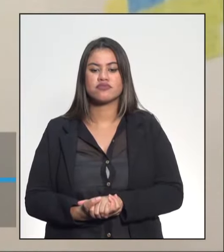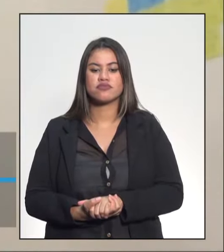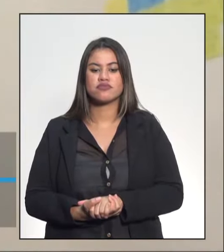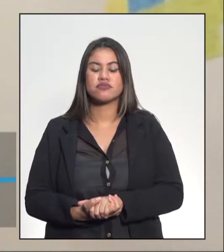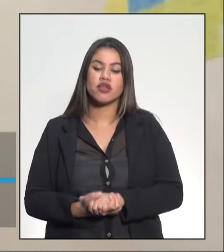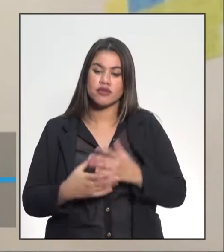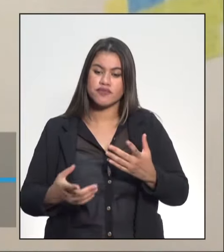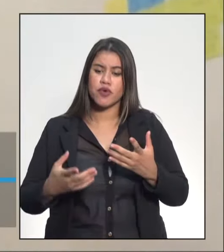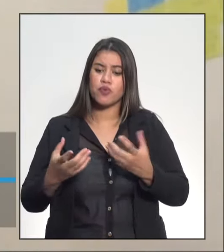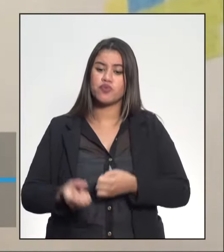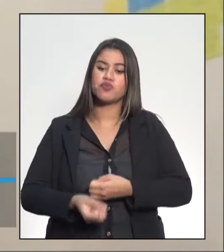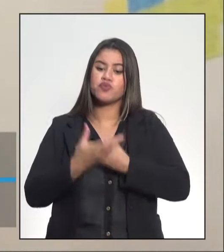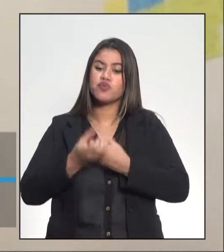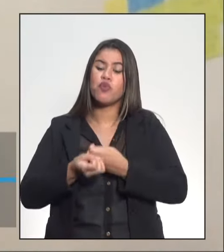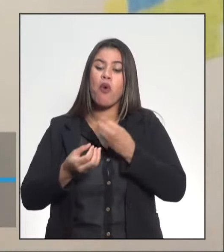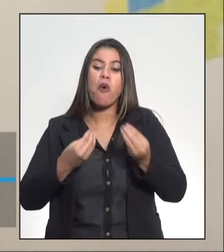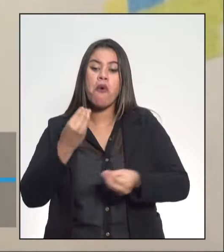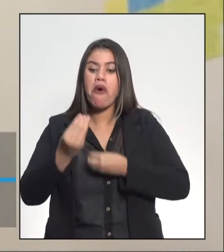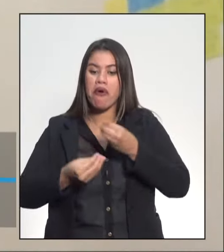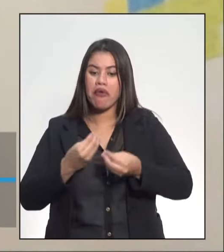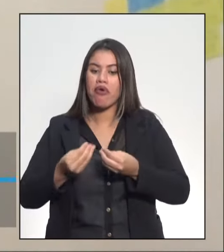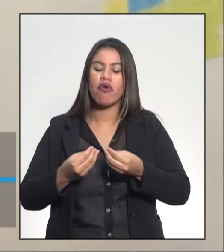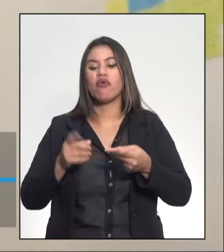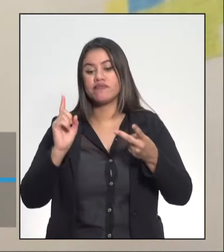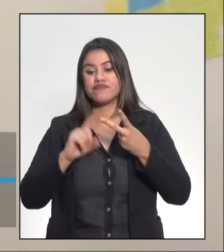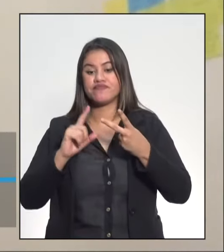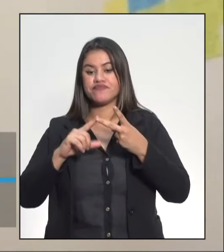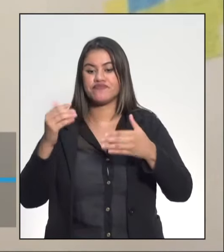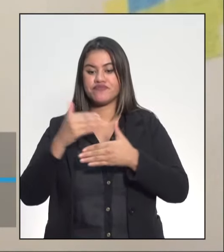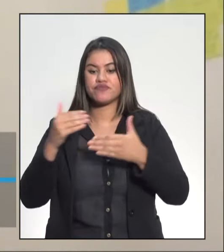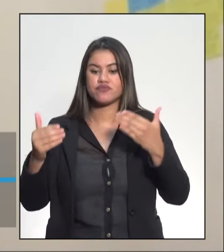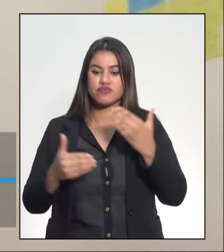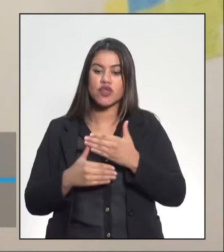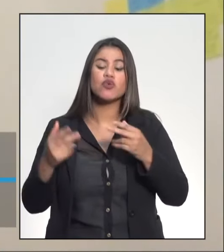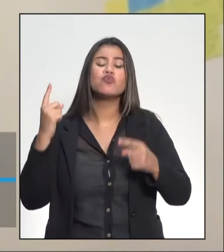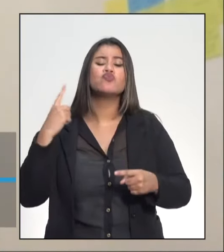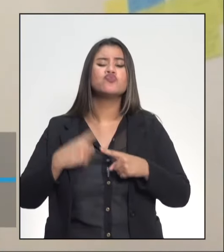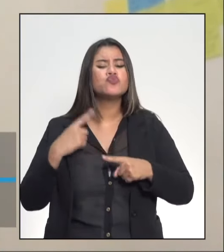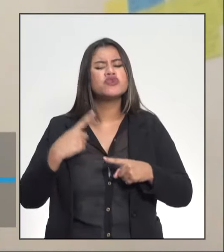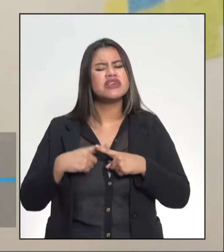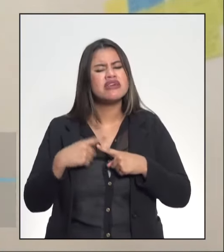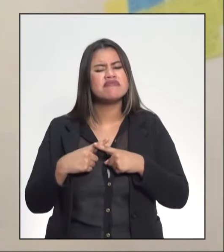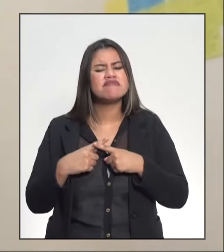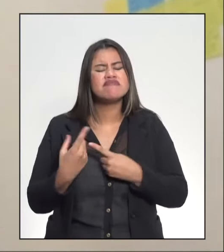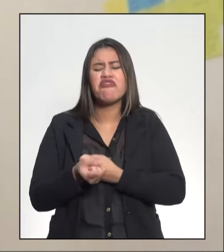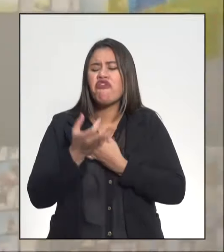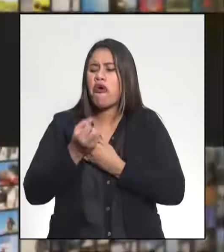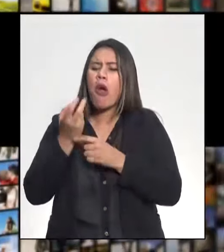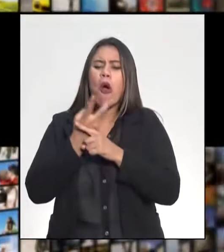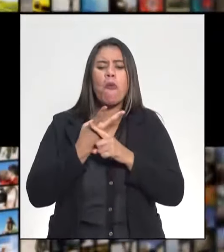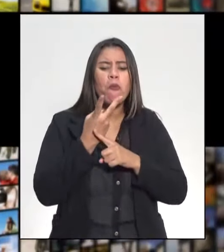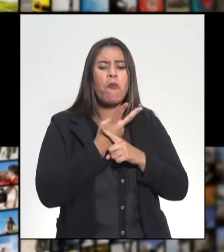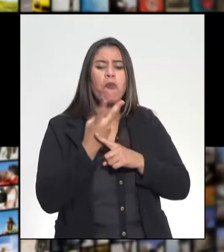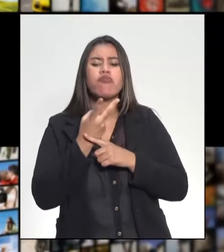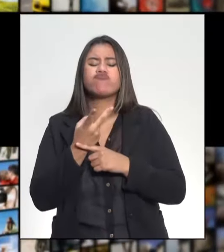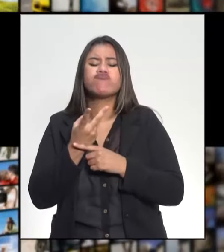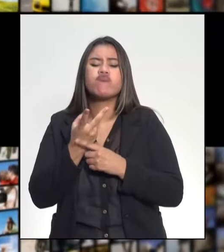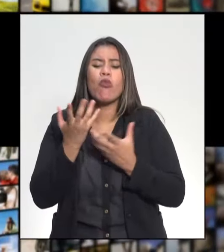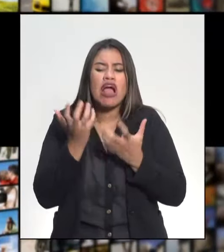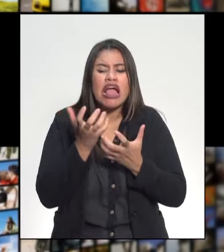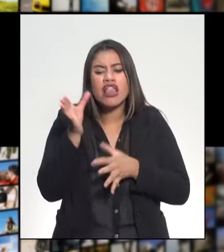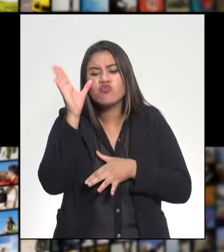informamos. Lá no slide número 2, é por que a gente se informa? Por quê? O que te leva a se informar, pessoal? O que te leva